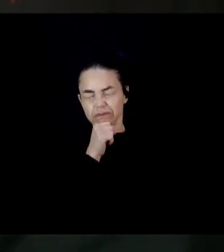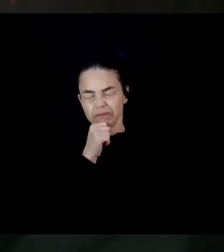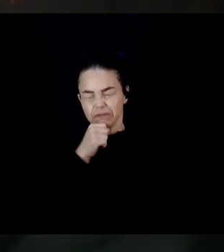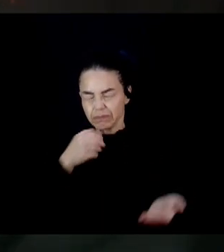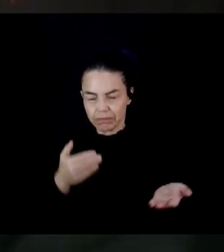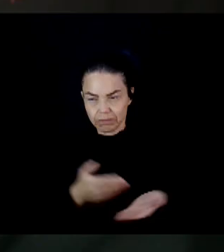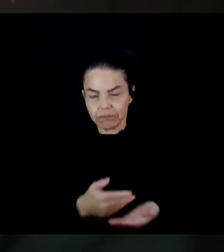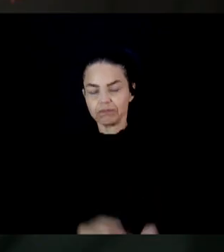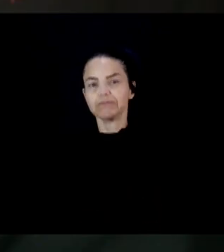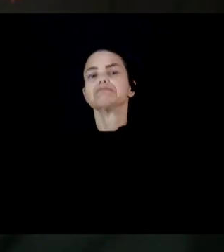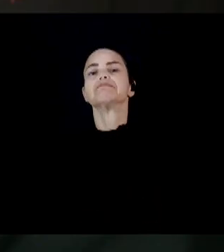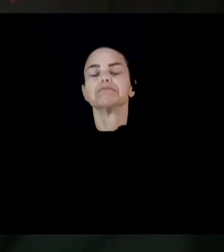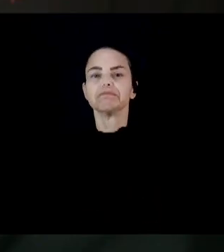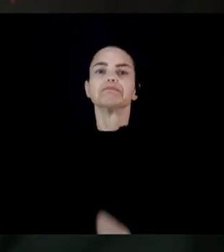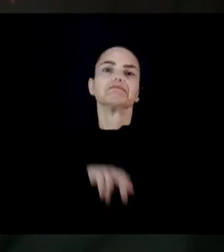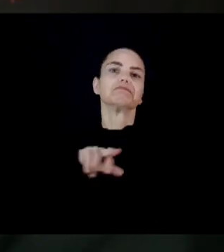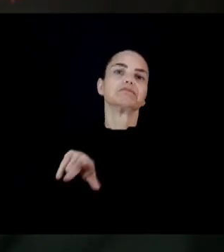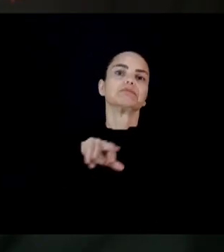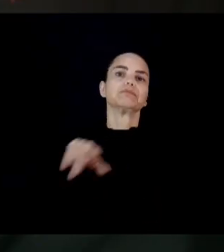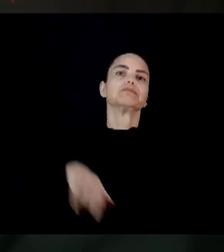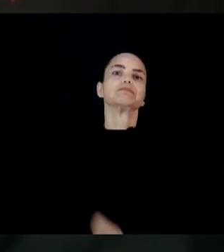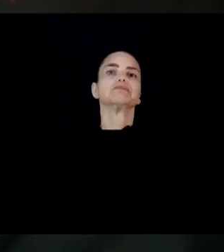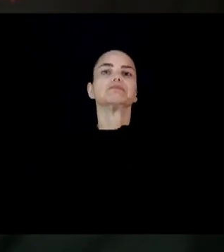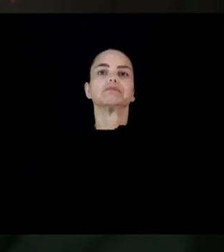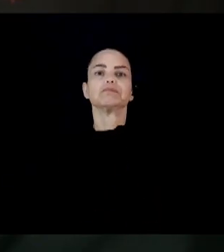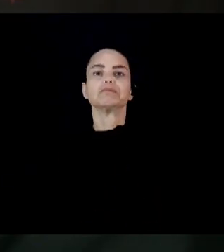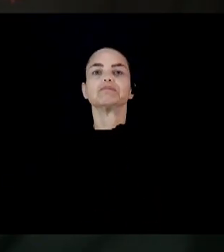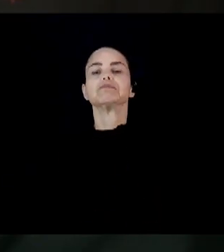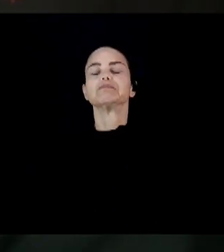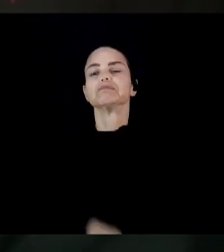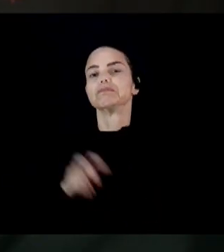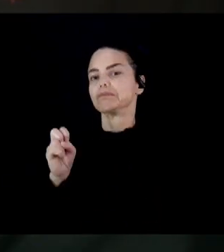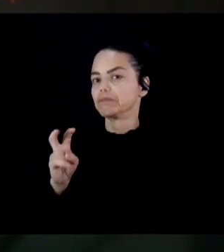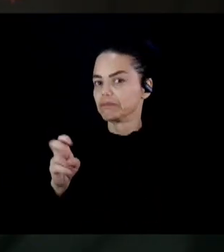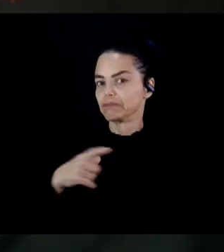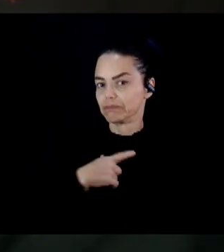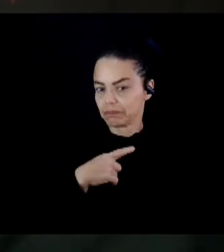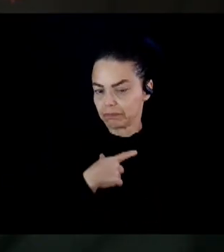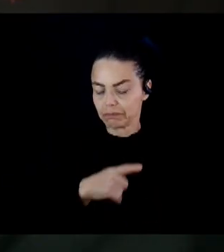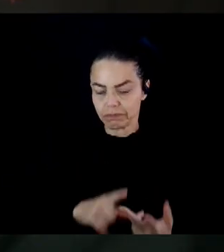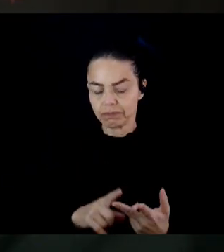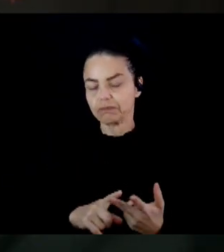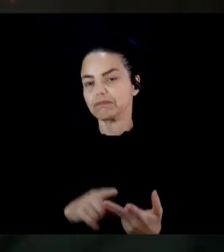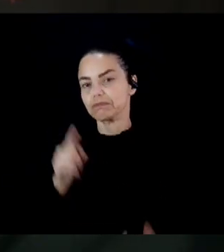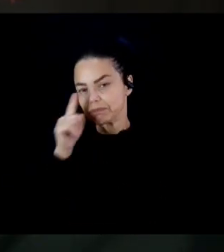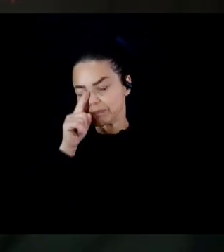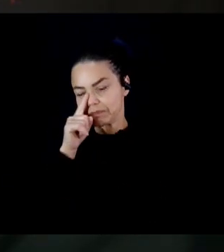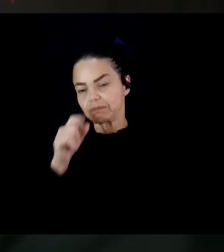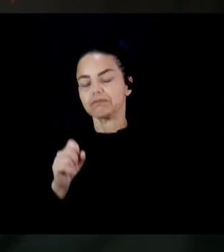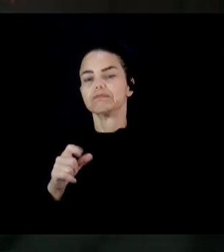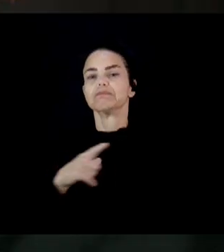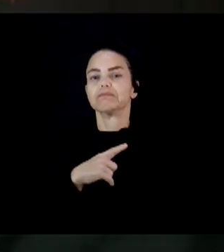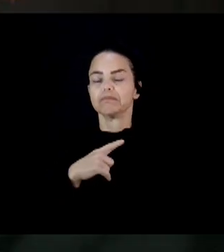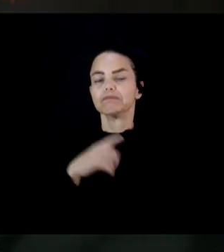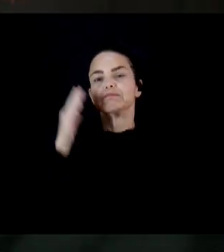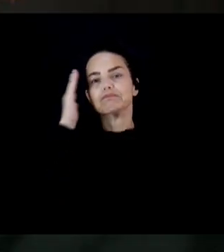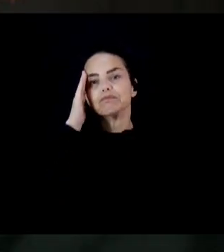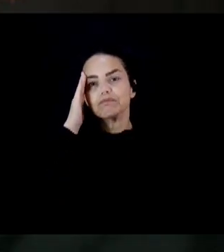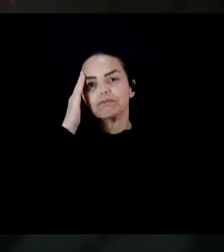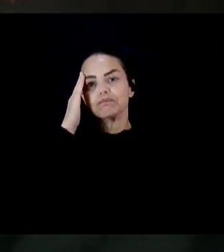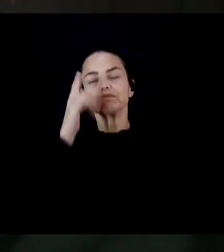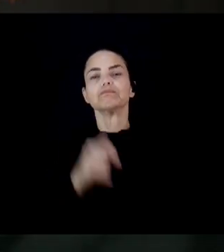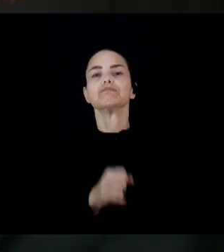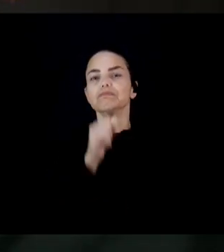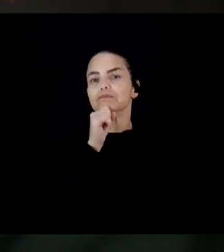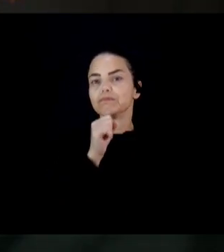está bem diferente do que o que a minha avó teve, o que a minha mãe teve, o entendimento do envelhecer